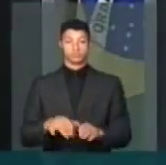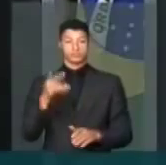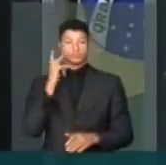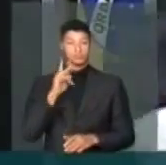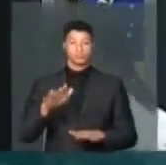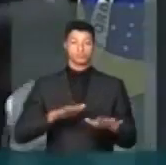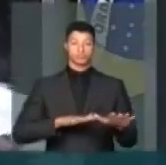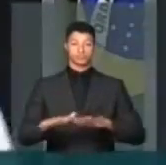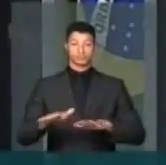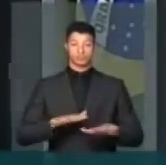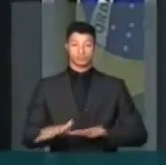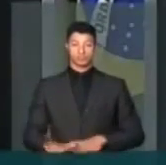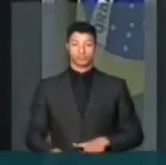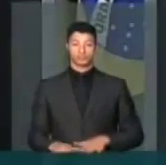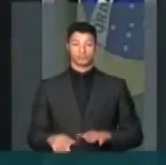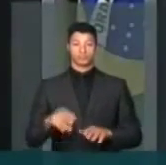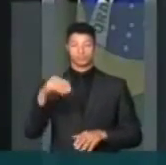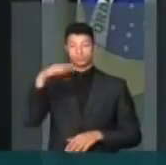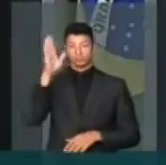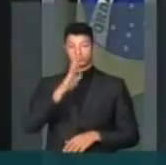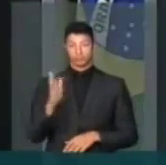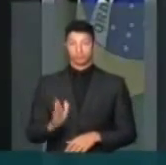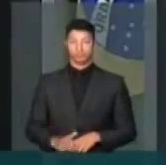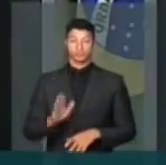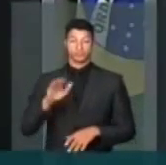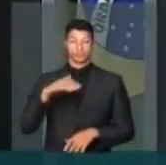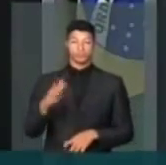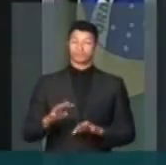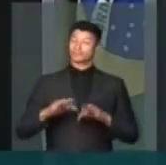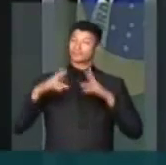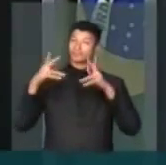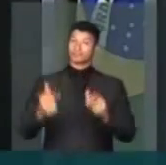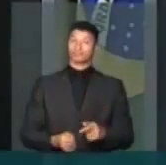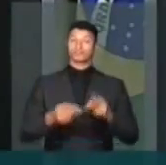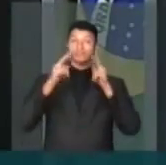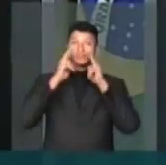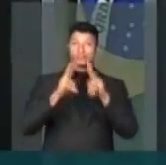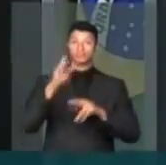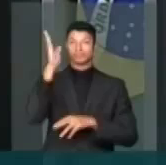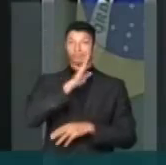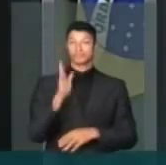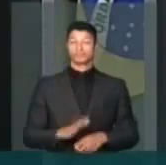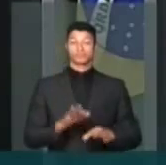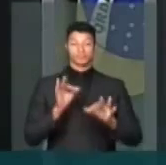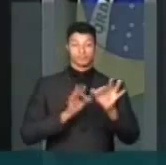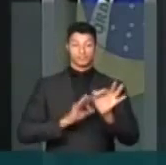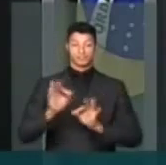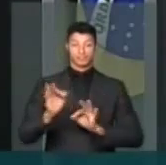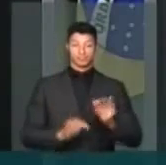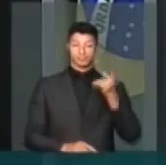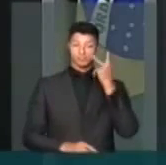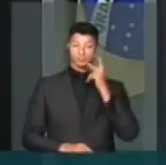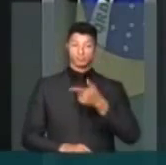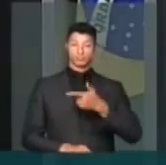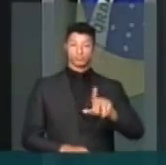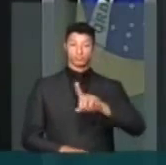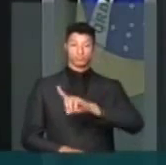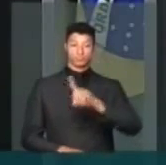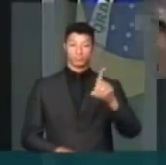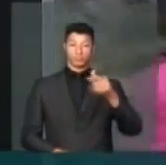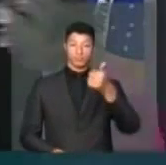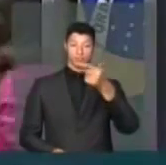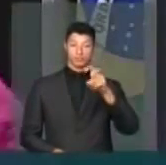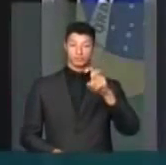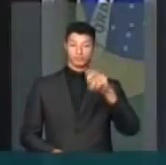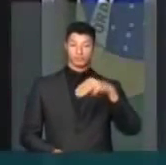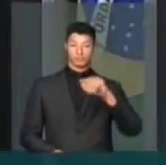um socorro para uma mobilização nacional, quando todos enxergam o Brasil se organizando para o próximo dia